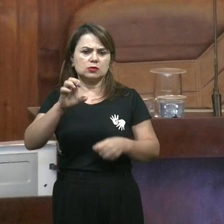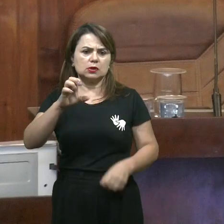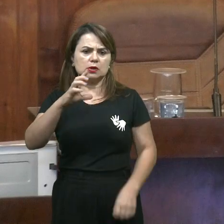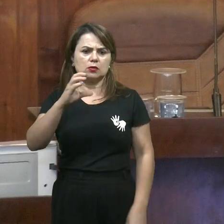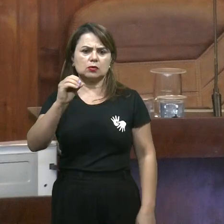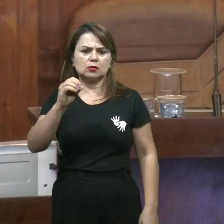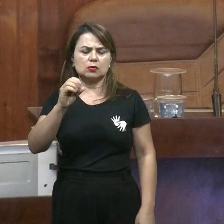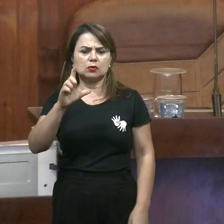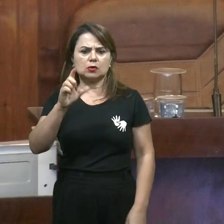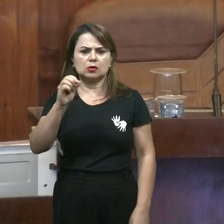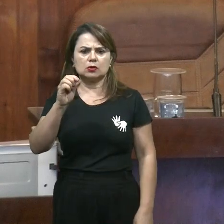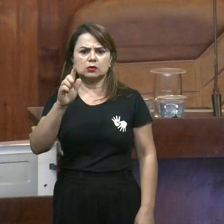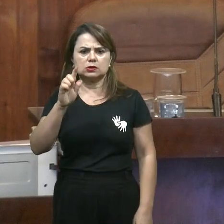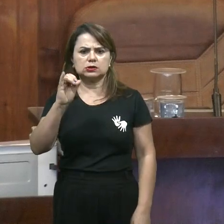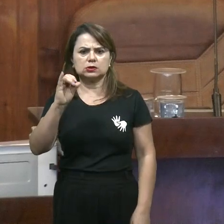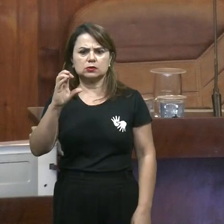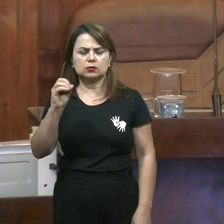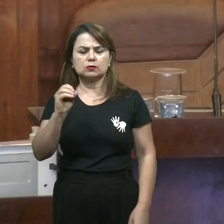Nóbrega.